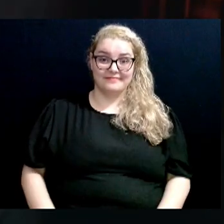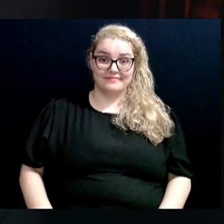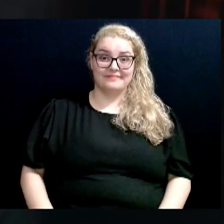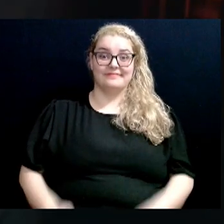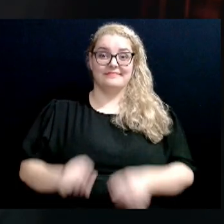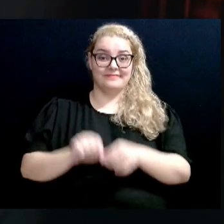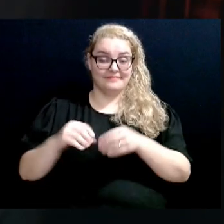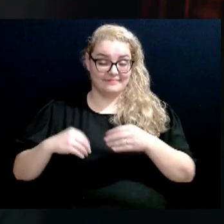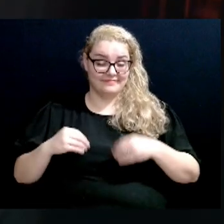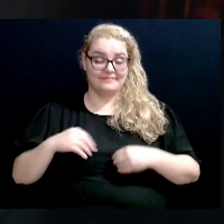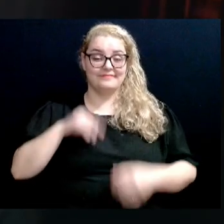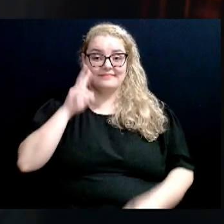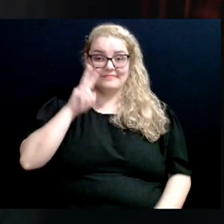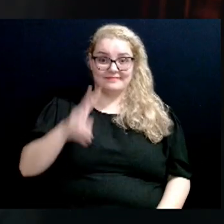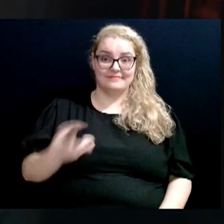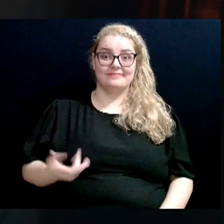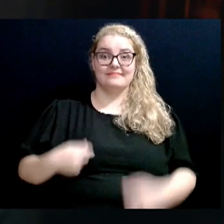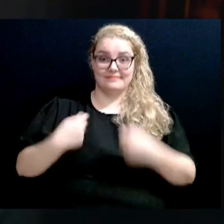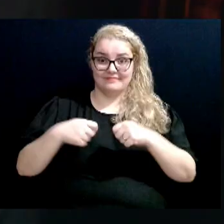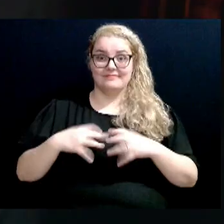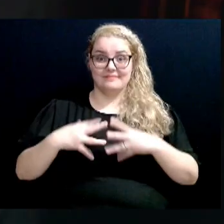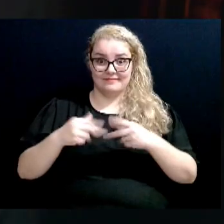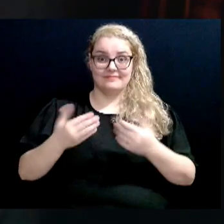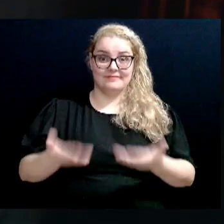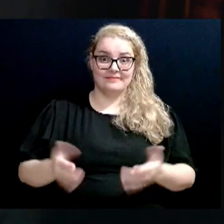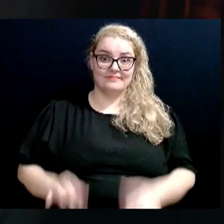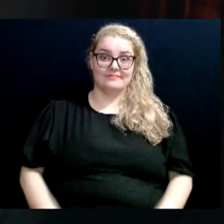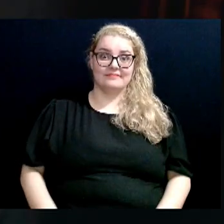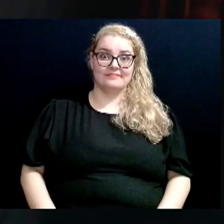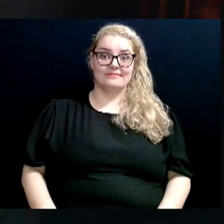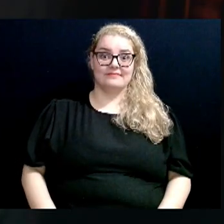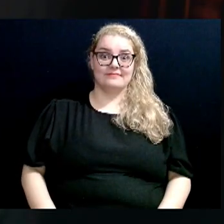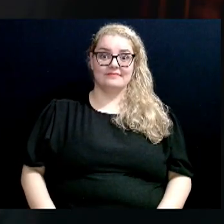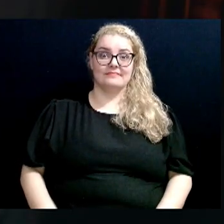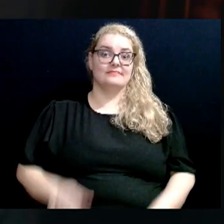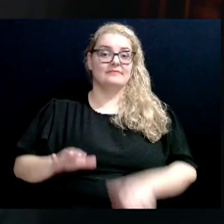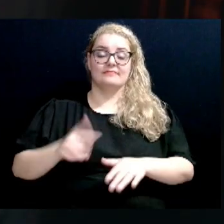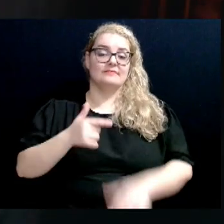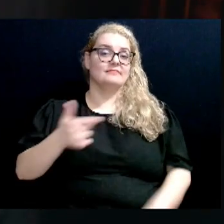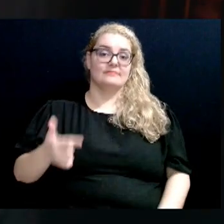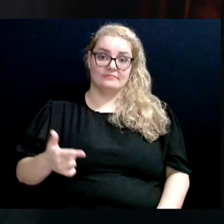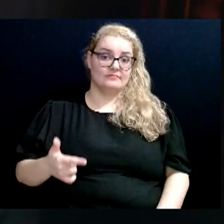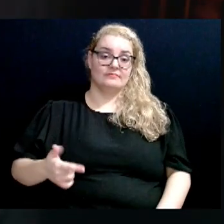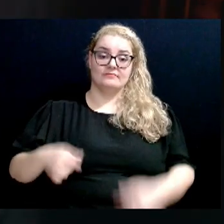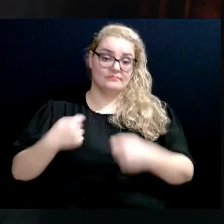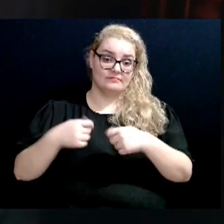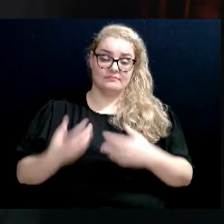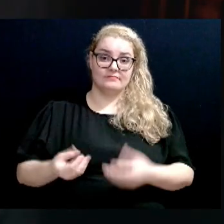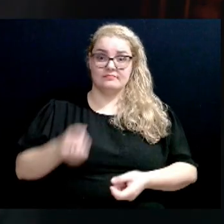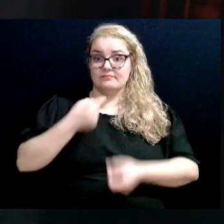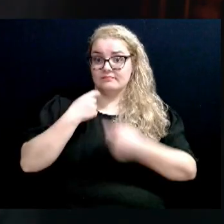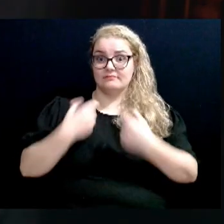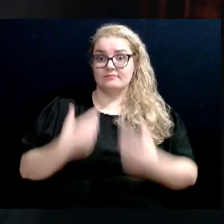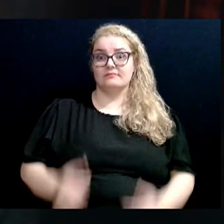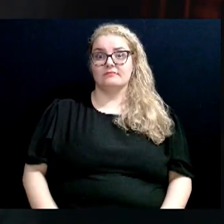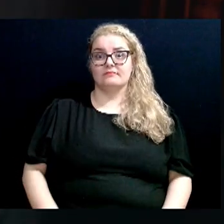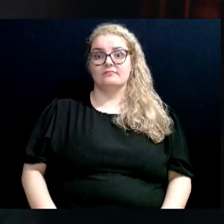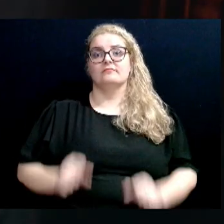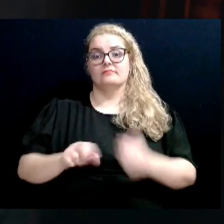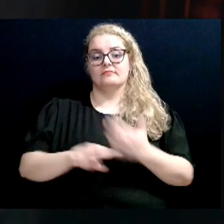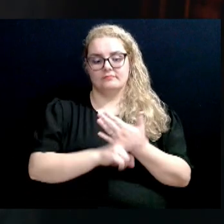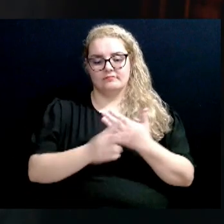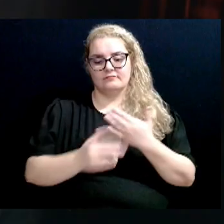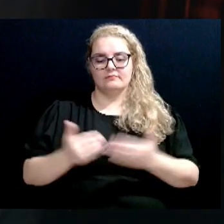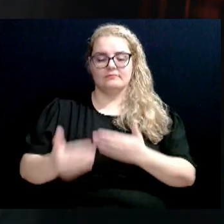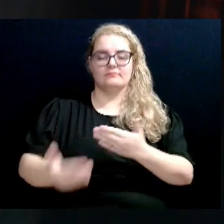se realmente eu preciso disso tudo, porque às vezes você não tem necessidade de tomar tudo isso e isso pode reverberar depois,